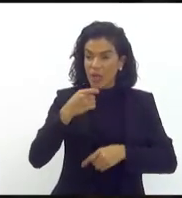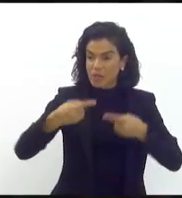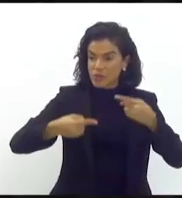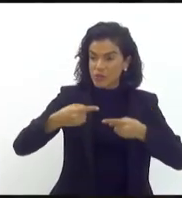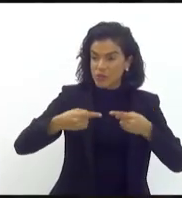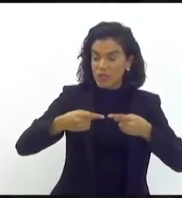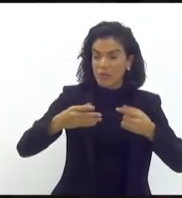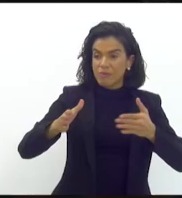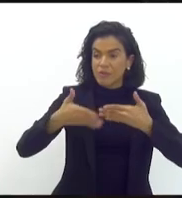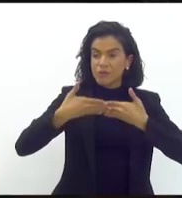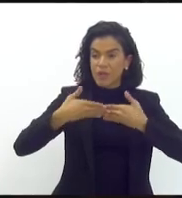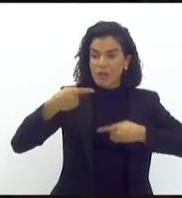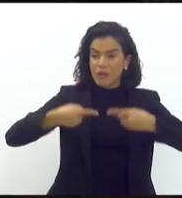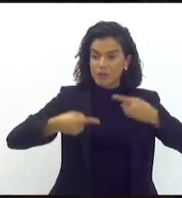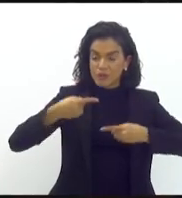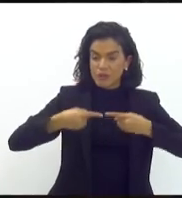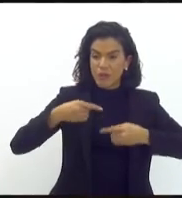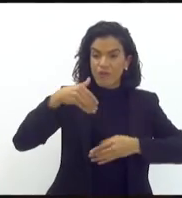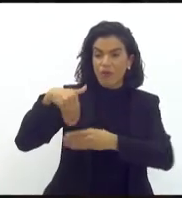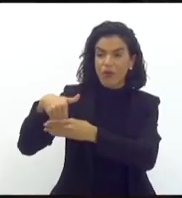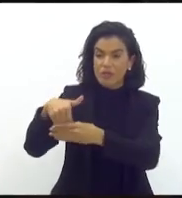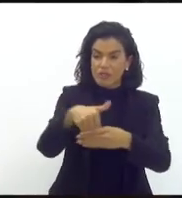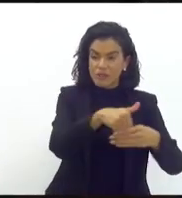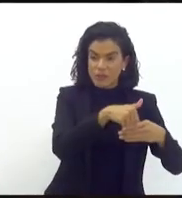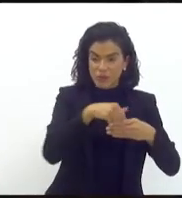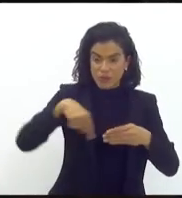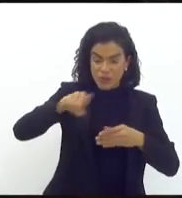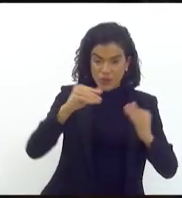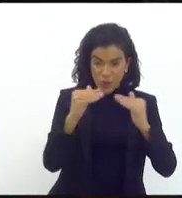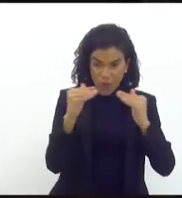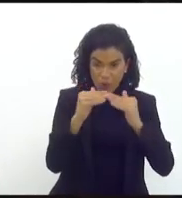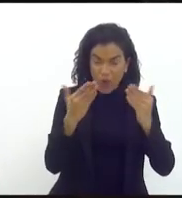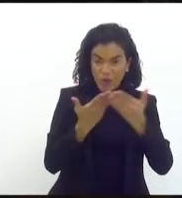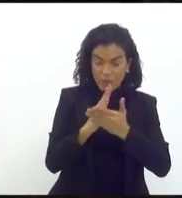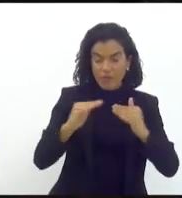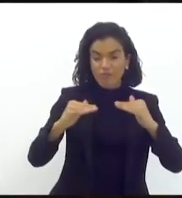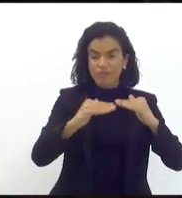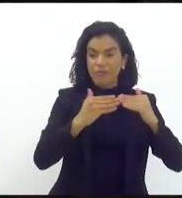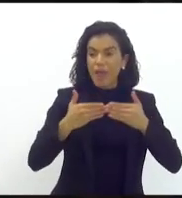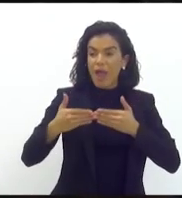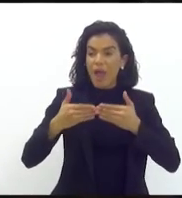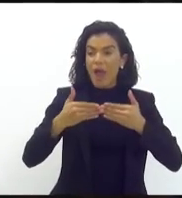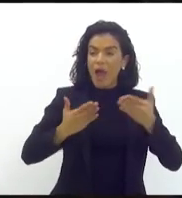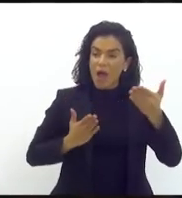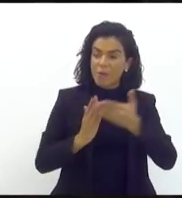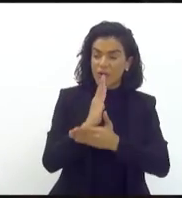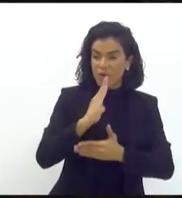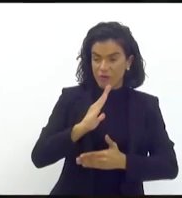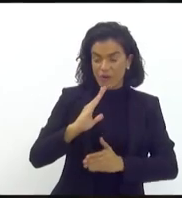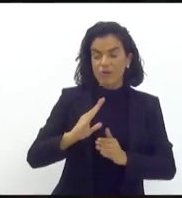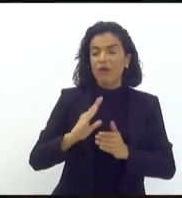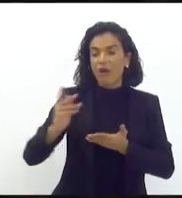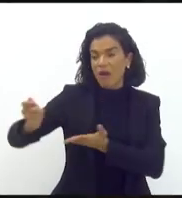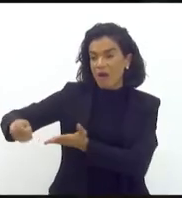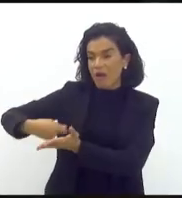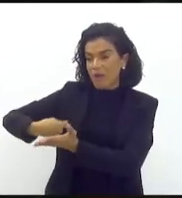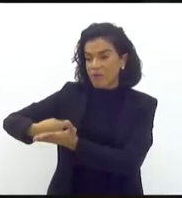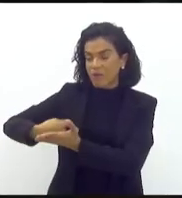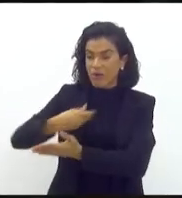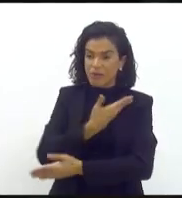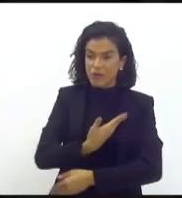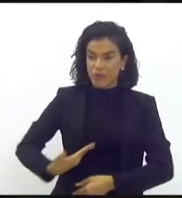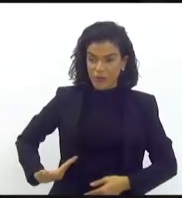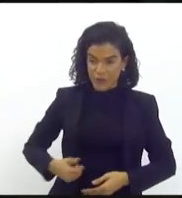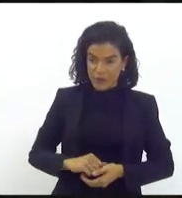Quem Queira discutir encerrado a discussão em votação senhores que a própria Manias Como estão aprovado vai autógrafo